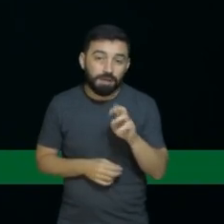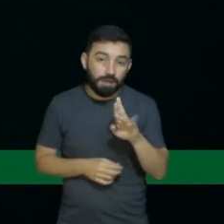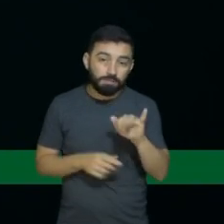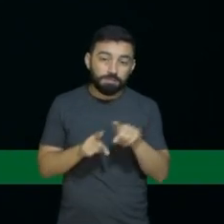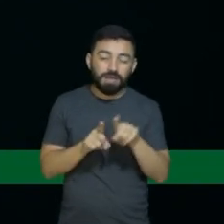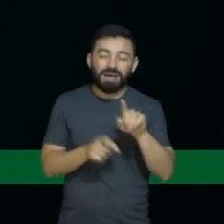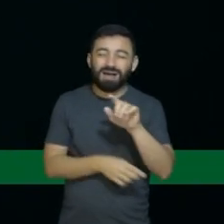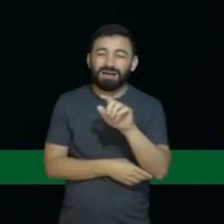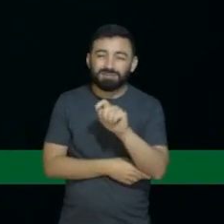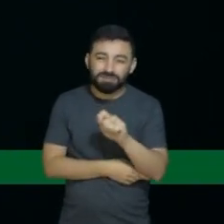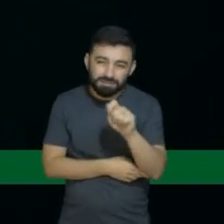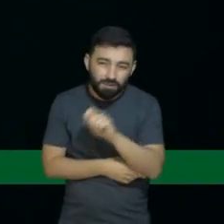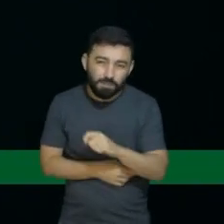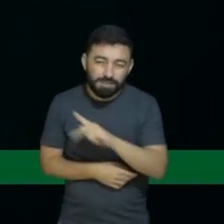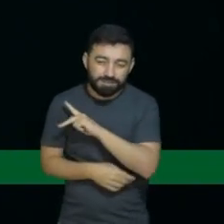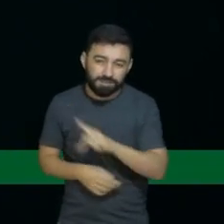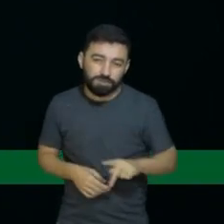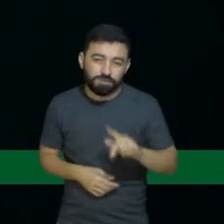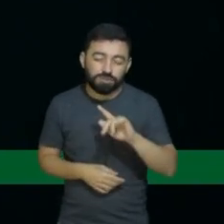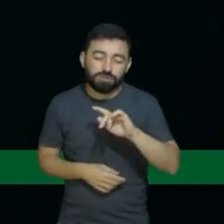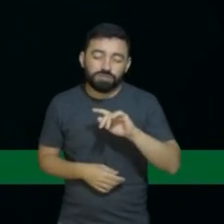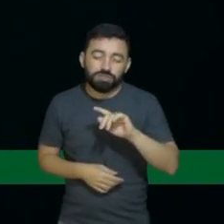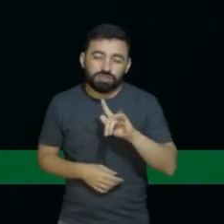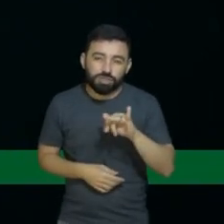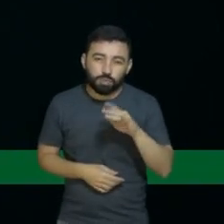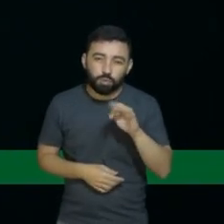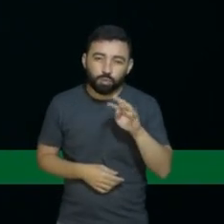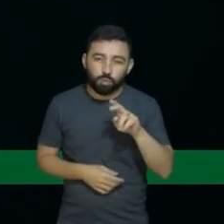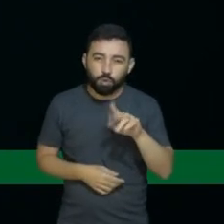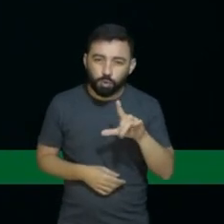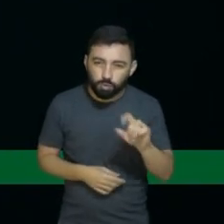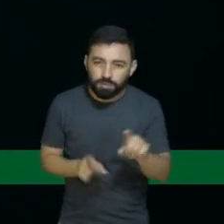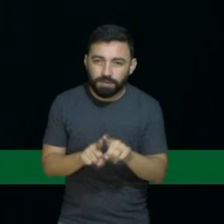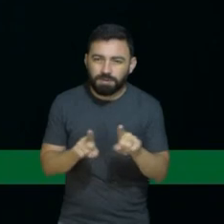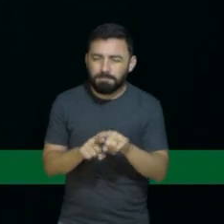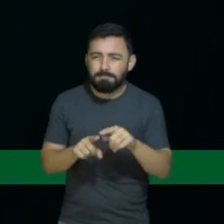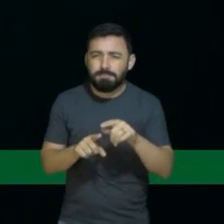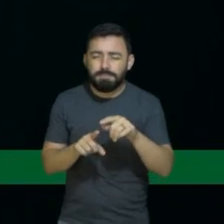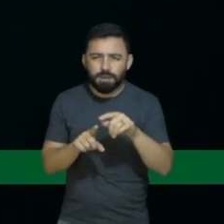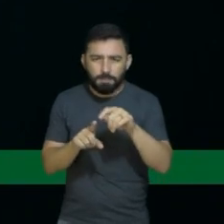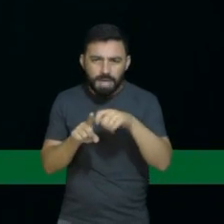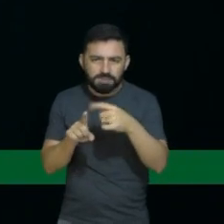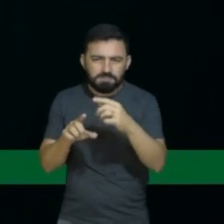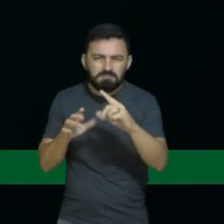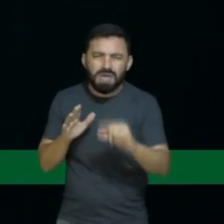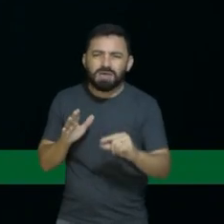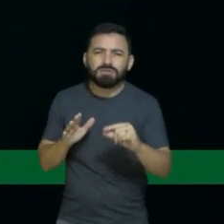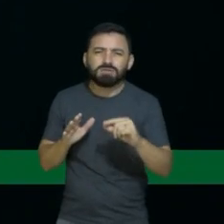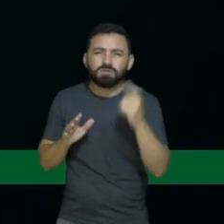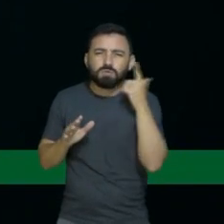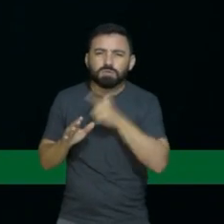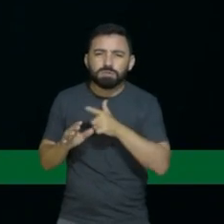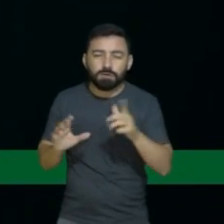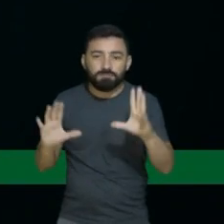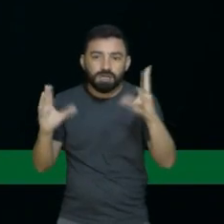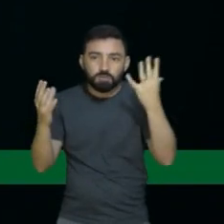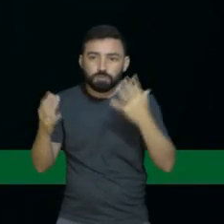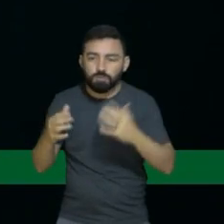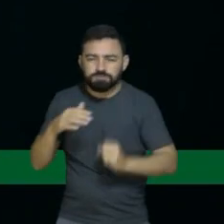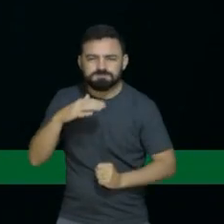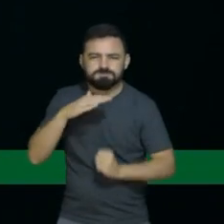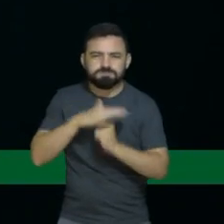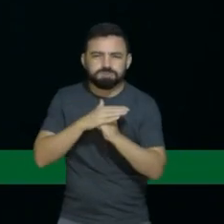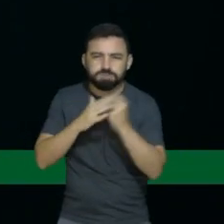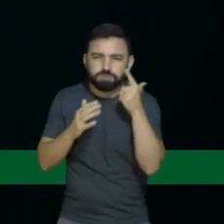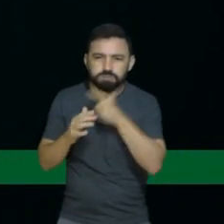Comercial de Presidente Getúlio, e nós, em menos de um mês, nós lotamos um centro de eventos Manoel Marchetti com os ingressos